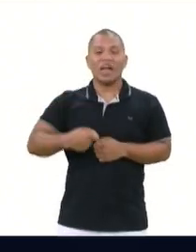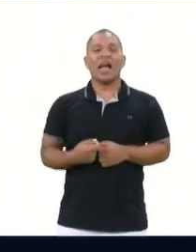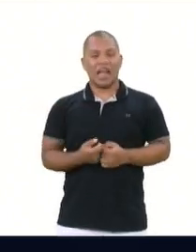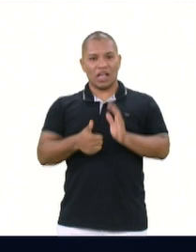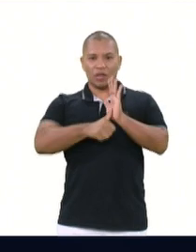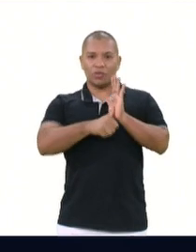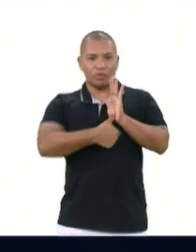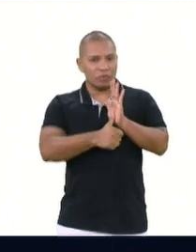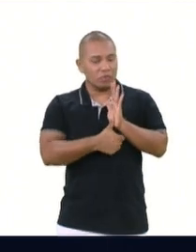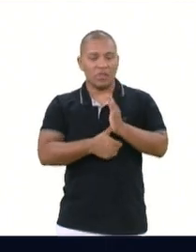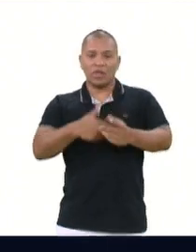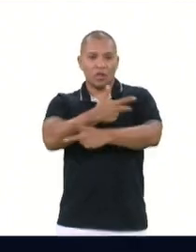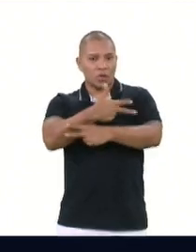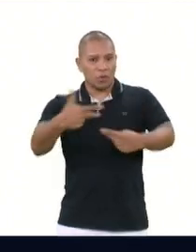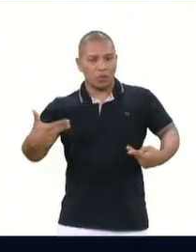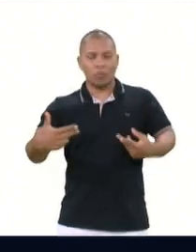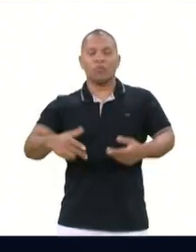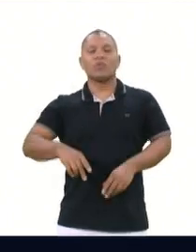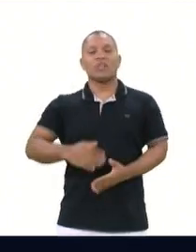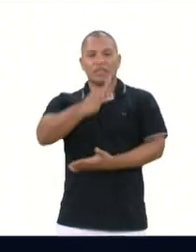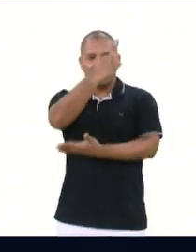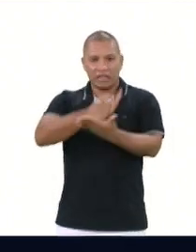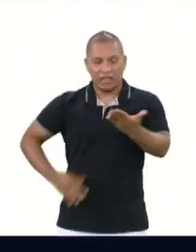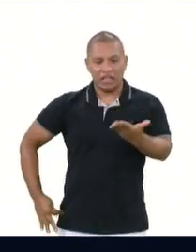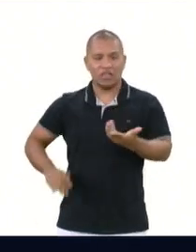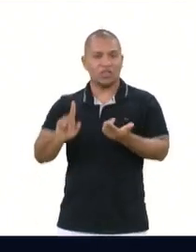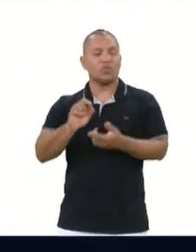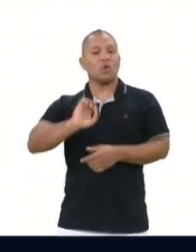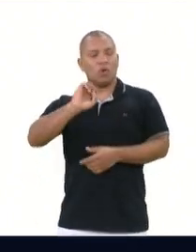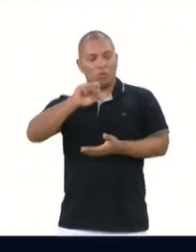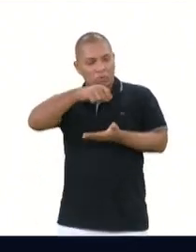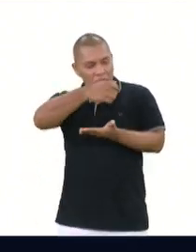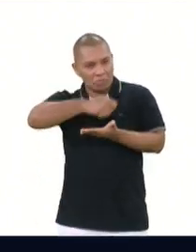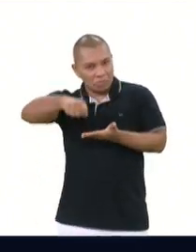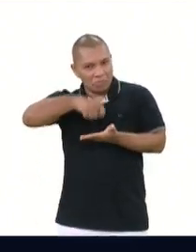documentos, panfletos, texto impresso ou manuscrito.